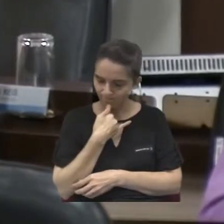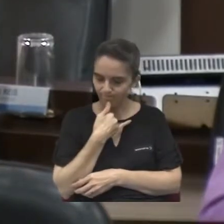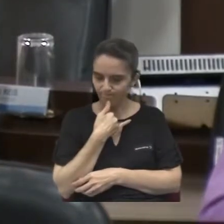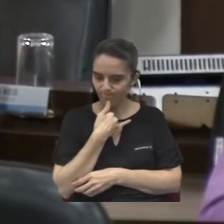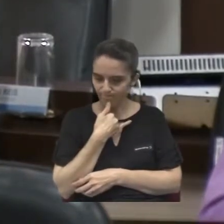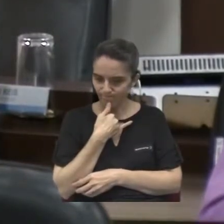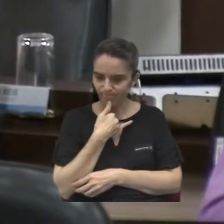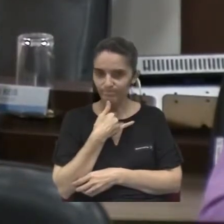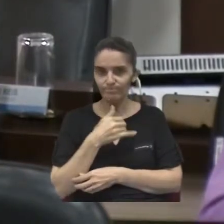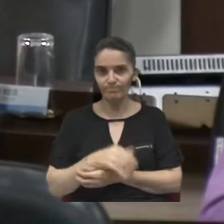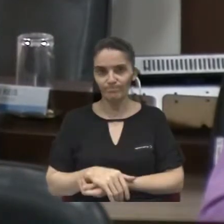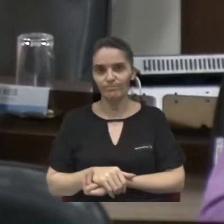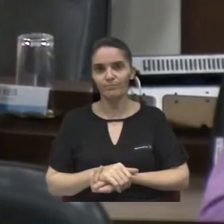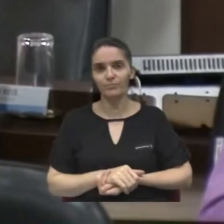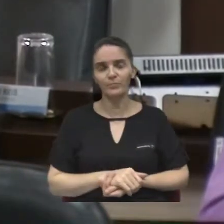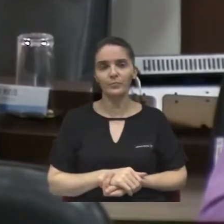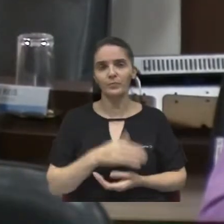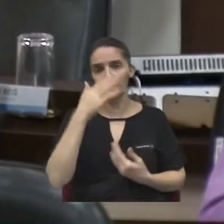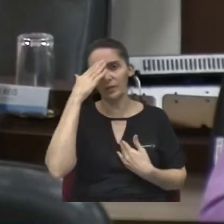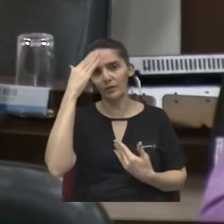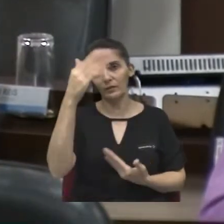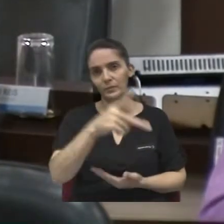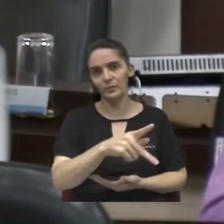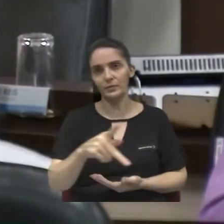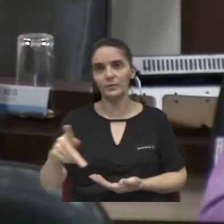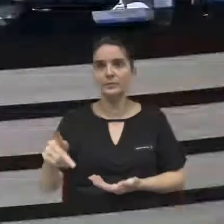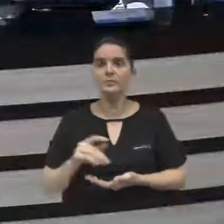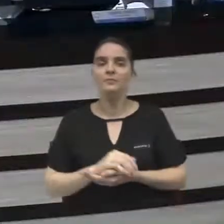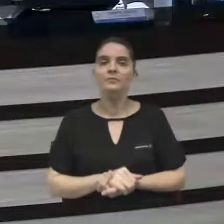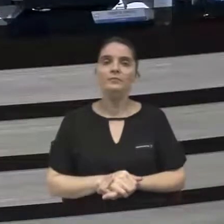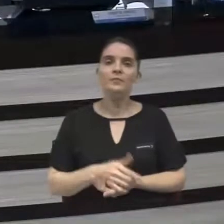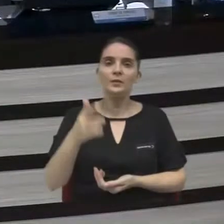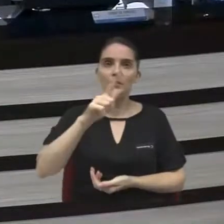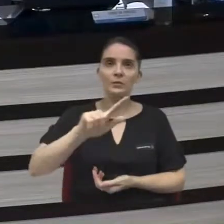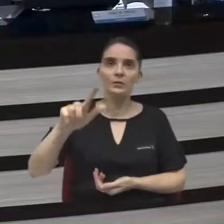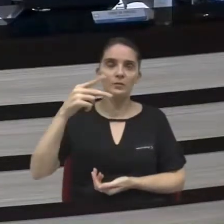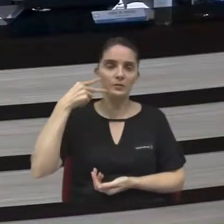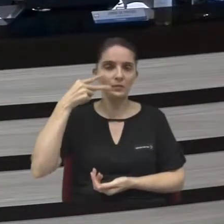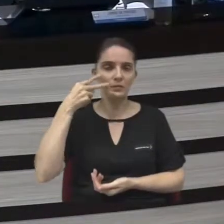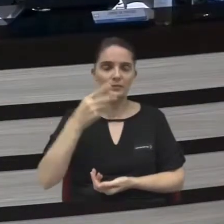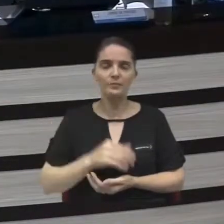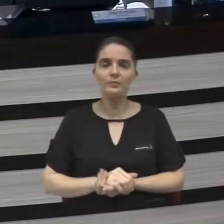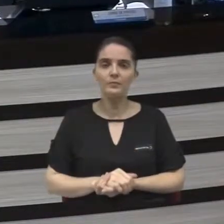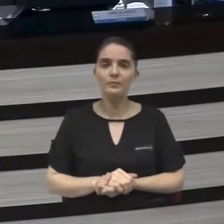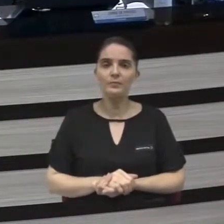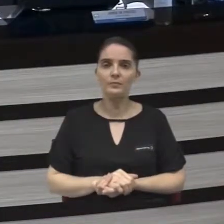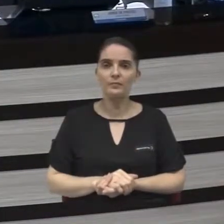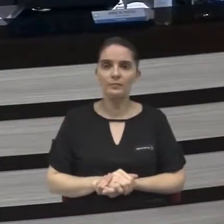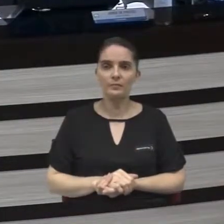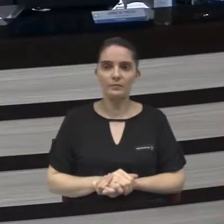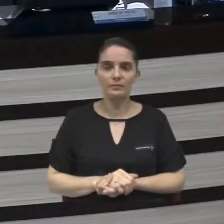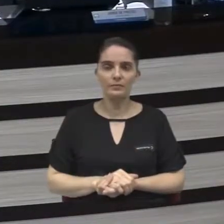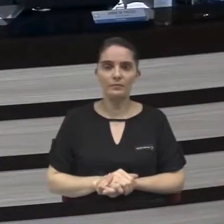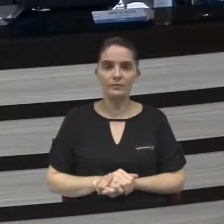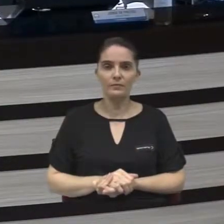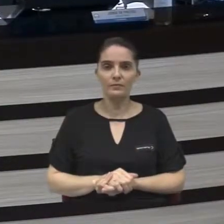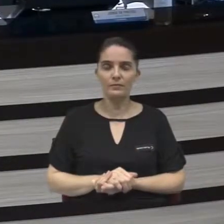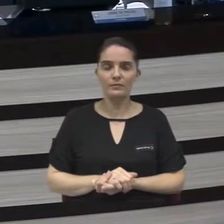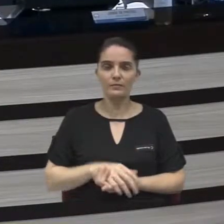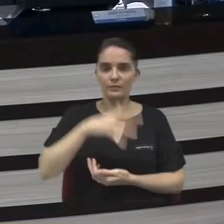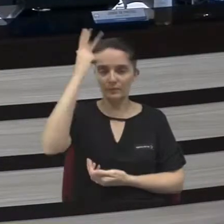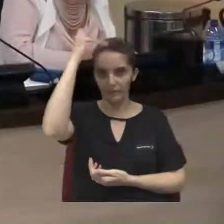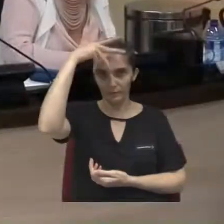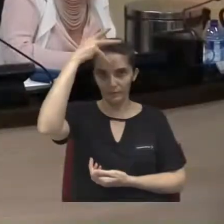Lamentavelmente, estamos vivendo isso. Muito obrigada, senhor presidente. Mais algum vereador deseja discutir o requerimento? Com a palavra, nobre